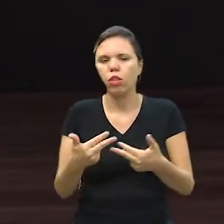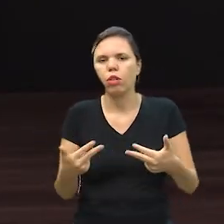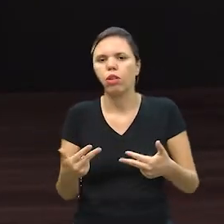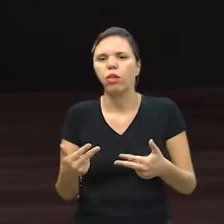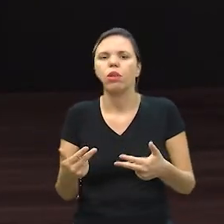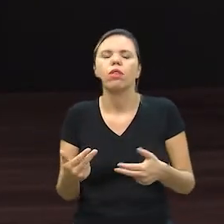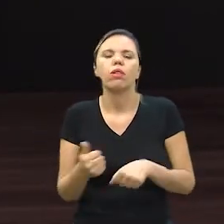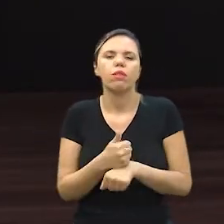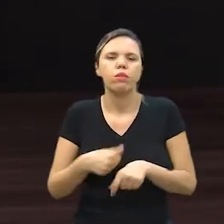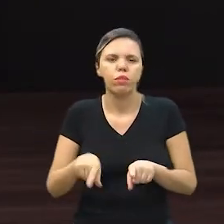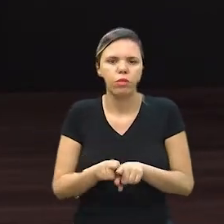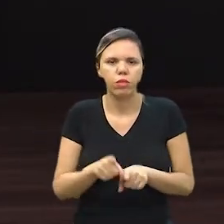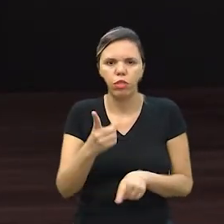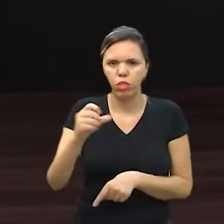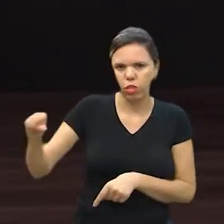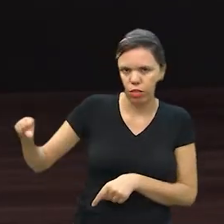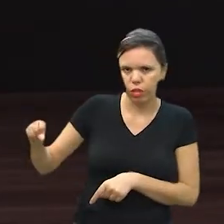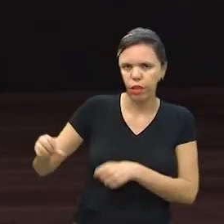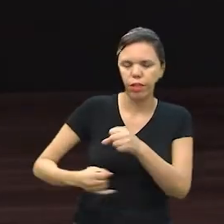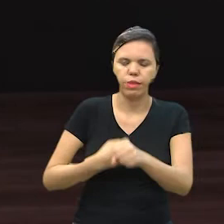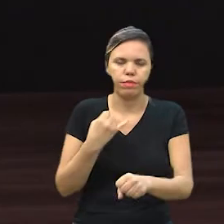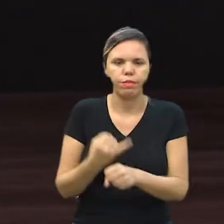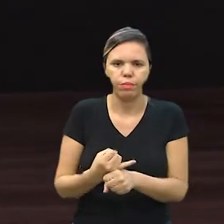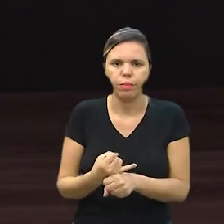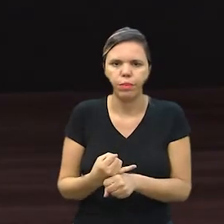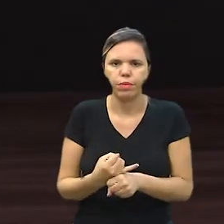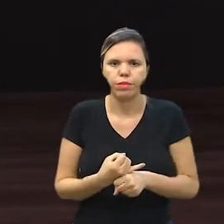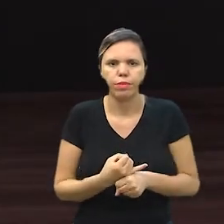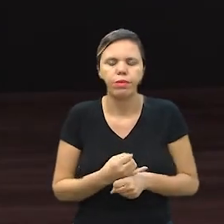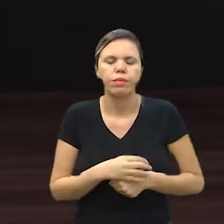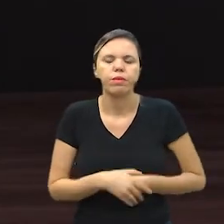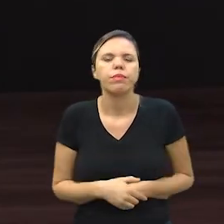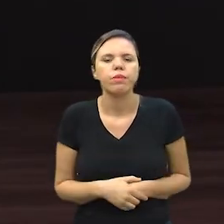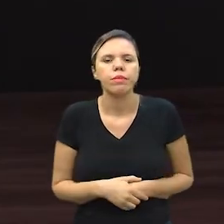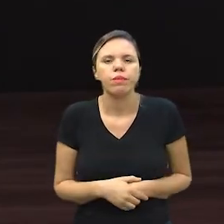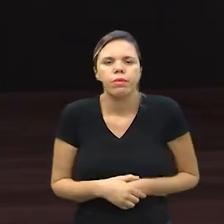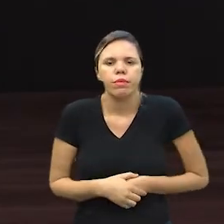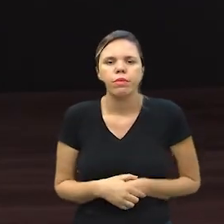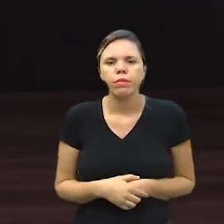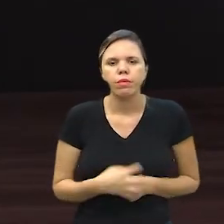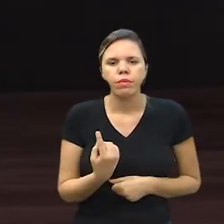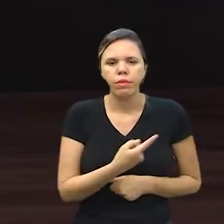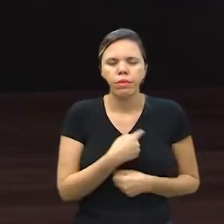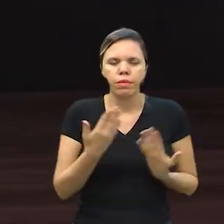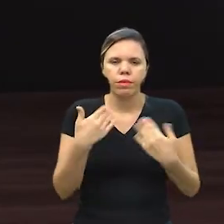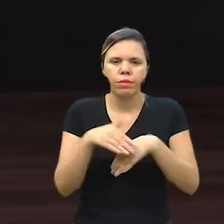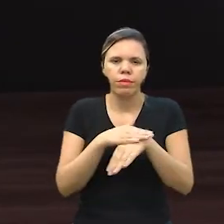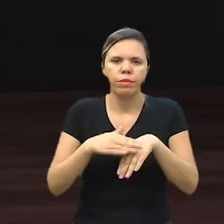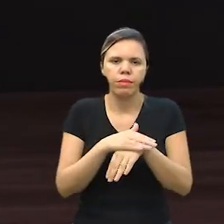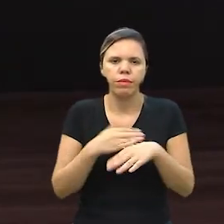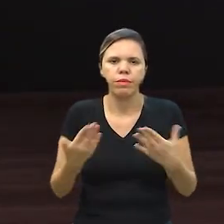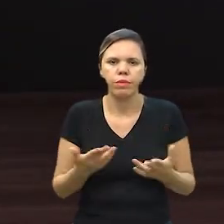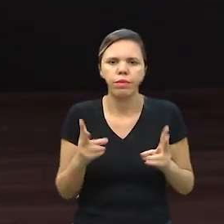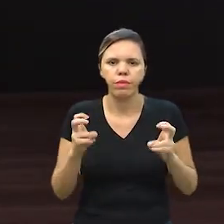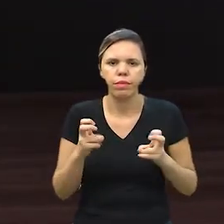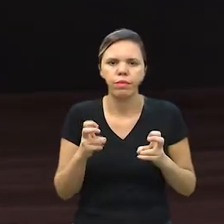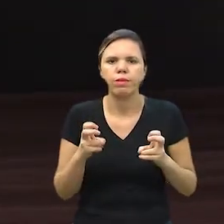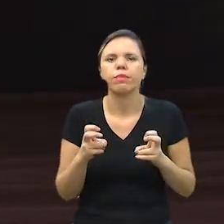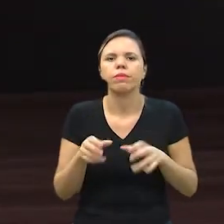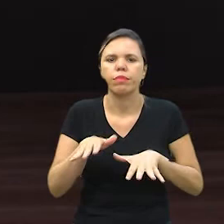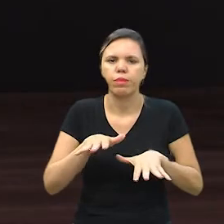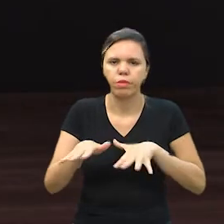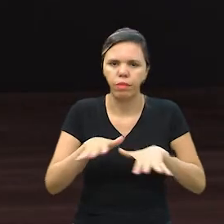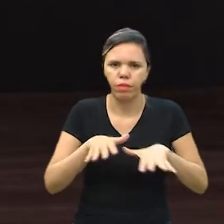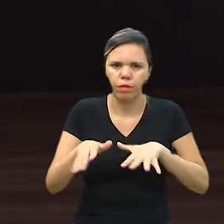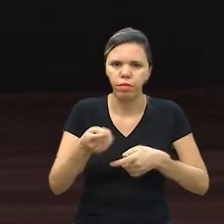e 19,1% em canais online. Diante disso, é que a gente conversa agora sobre